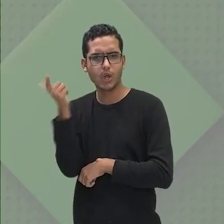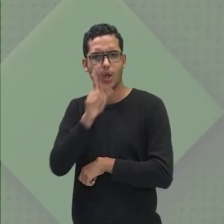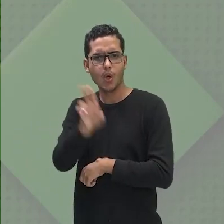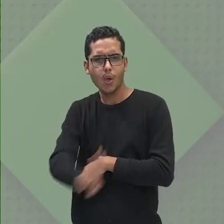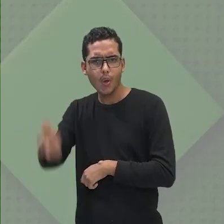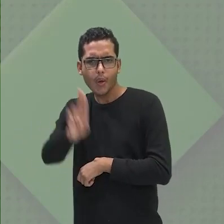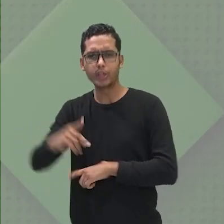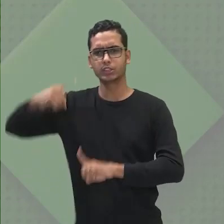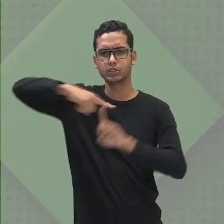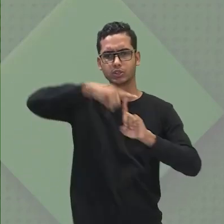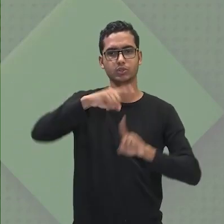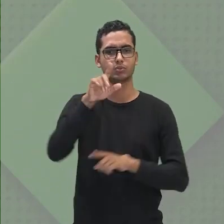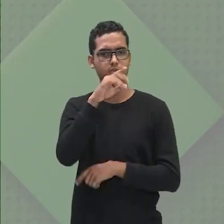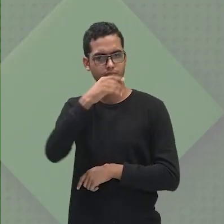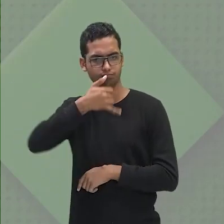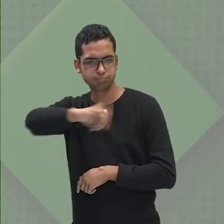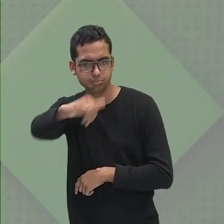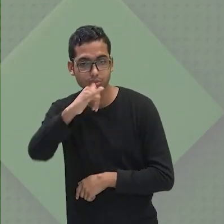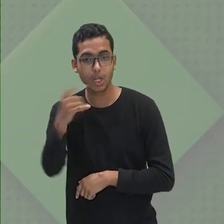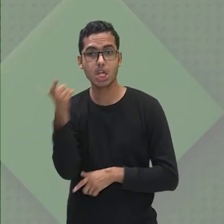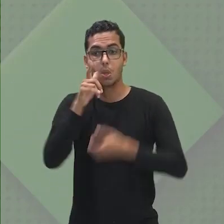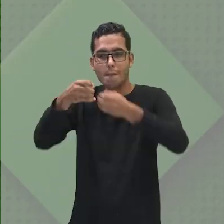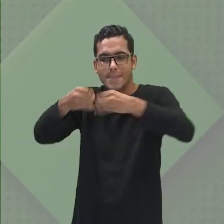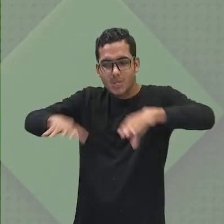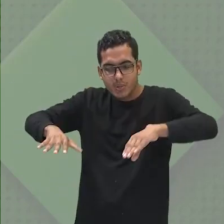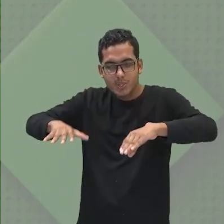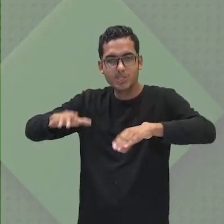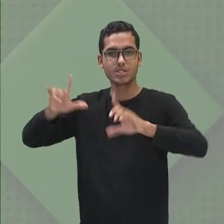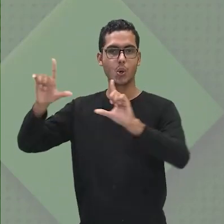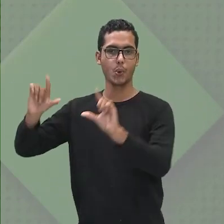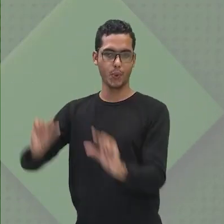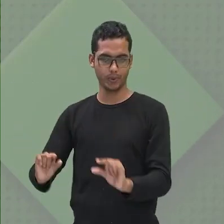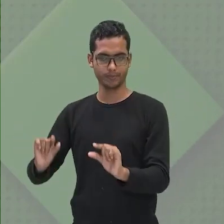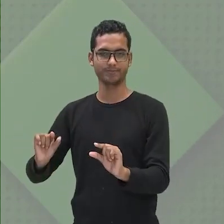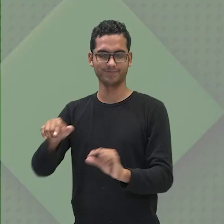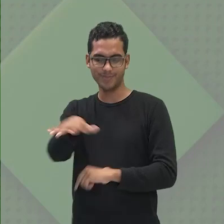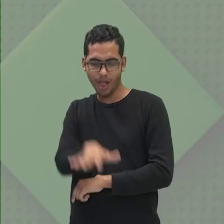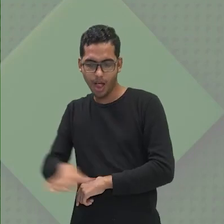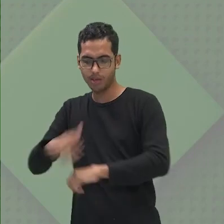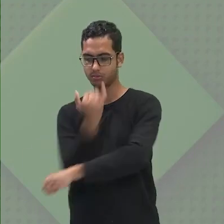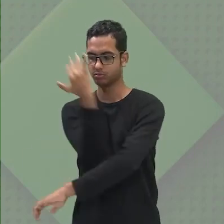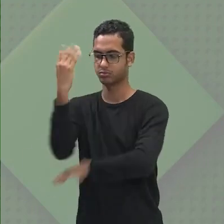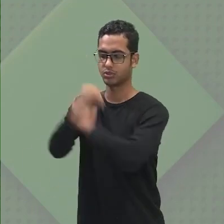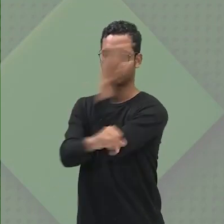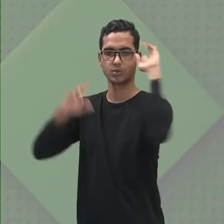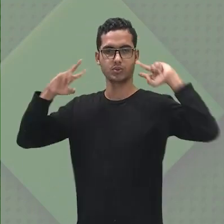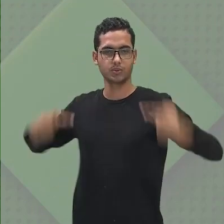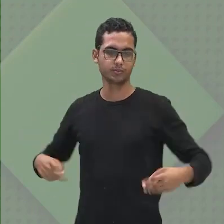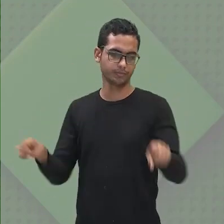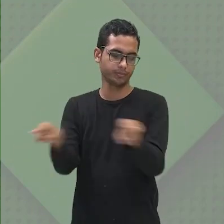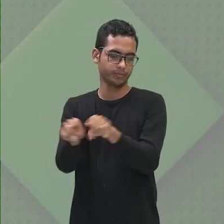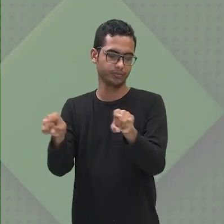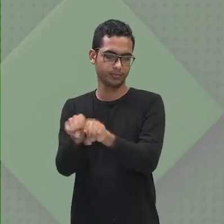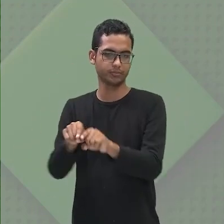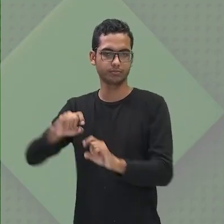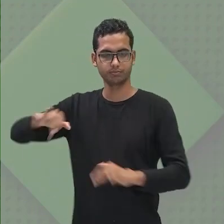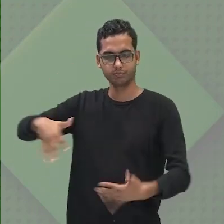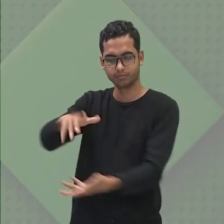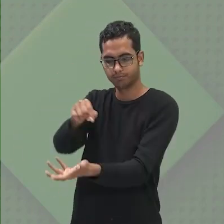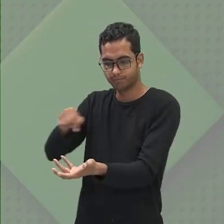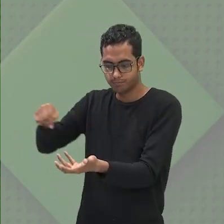menor impacto possível para a população de um modo geral, para o meio ambiente, né, para todos os seres vivos ali